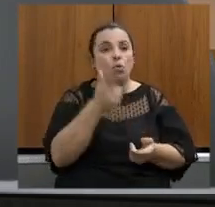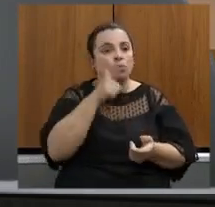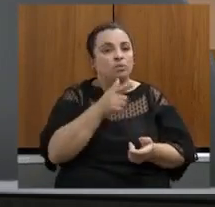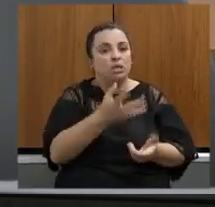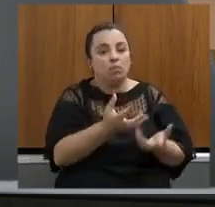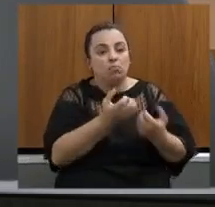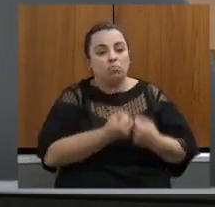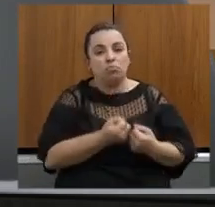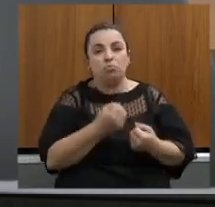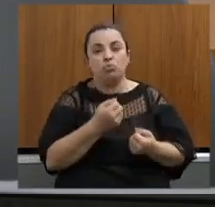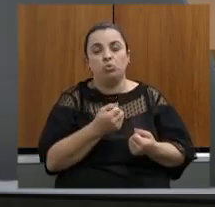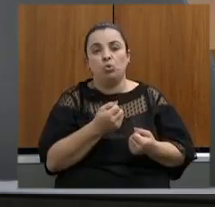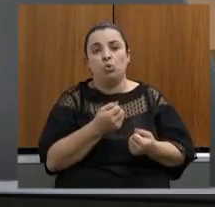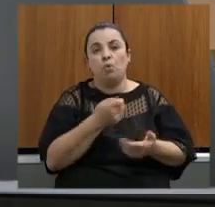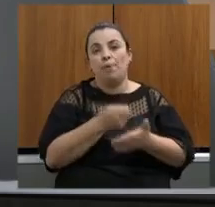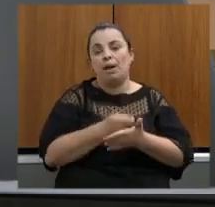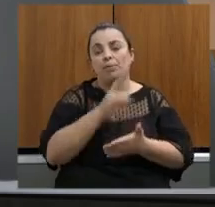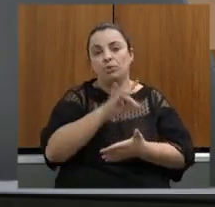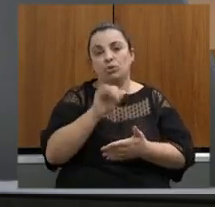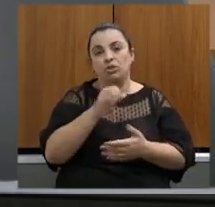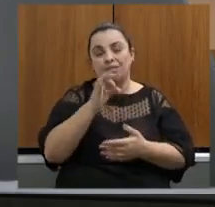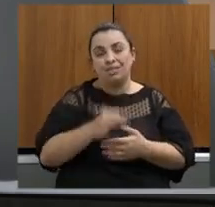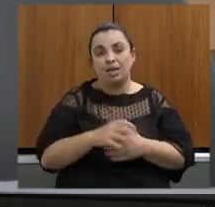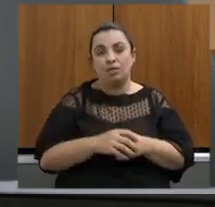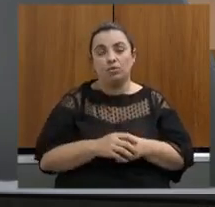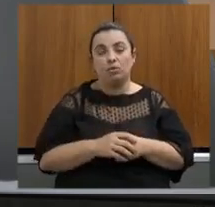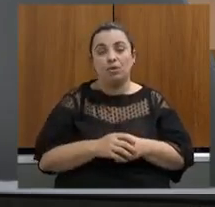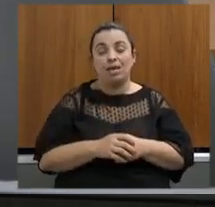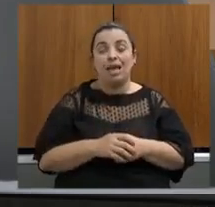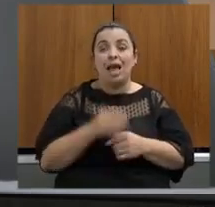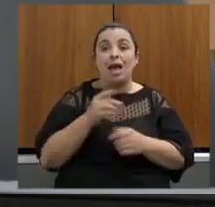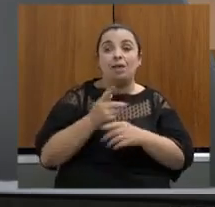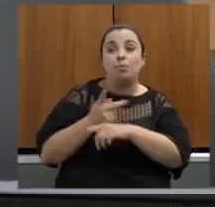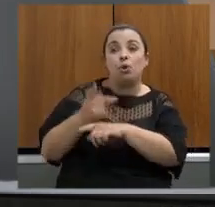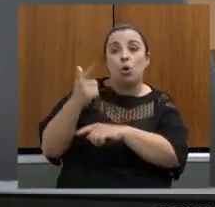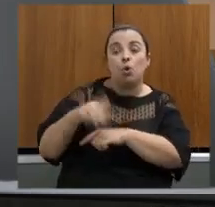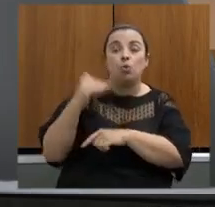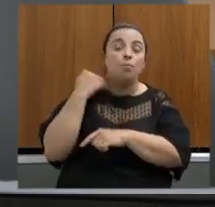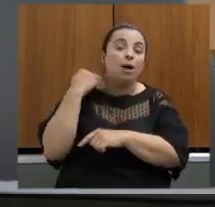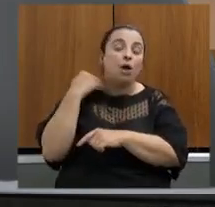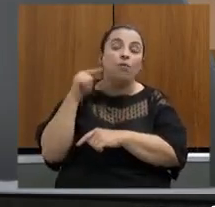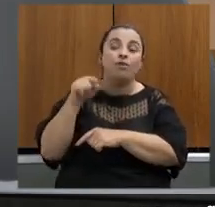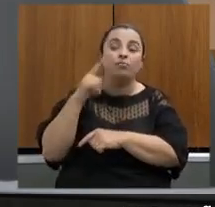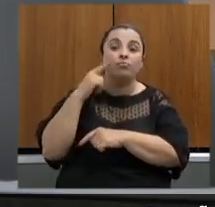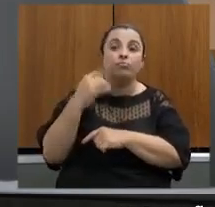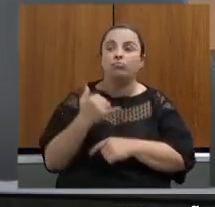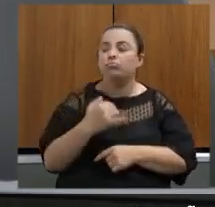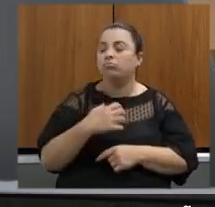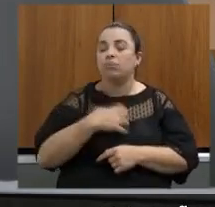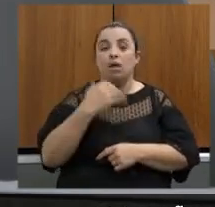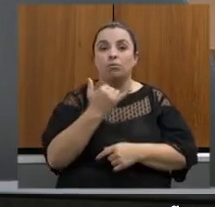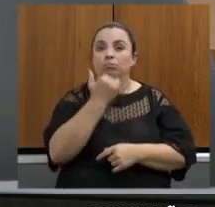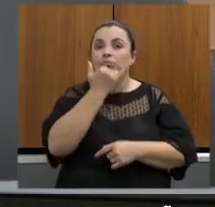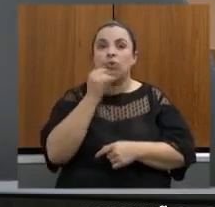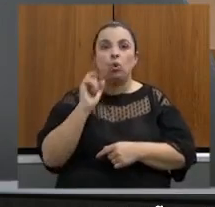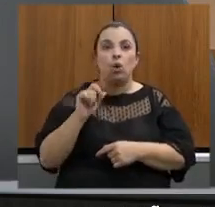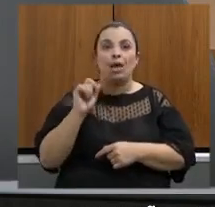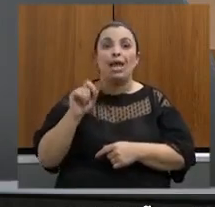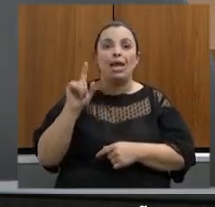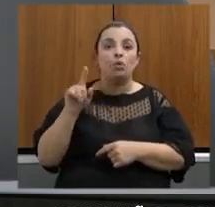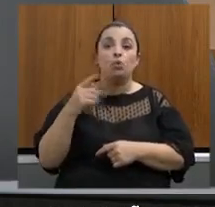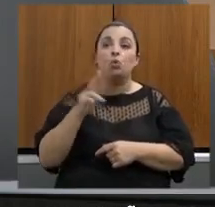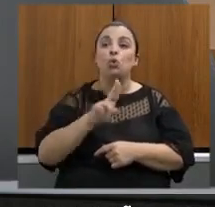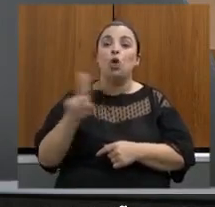o nome dele estava no SPC Serasa como mau pagador e ele tinha